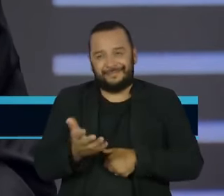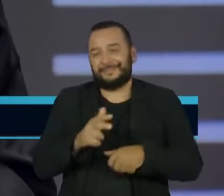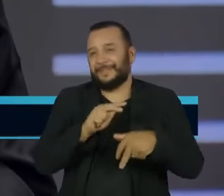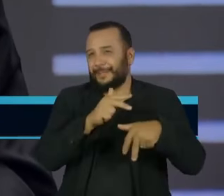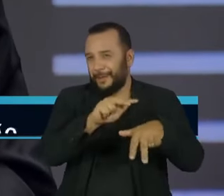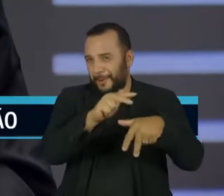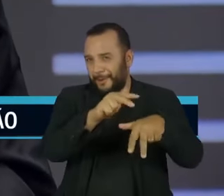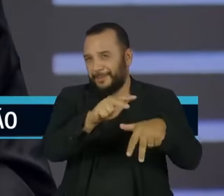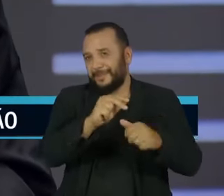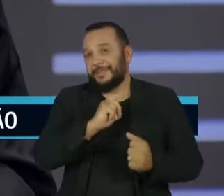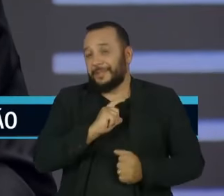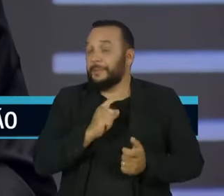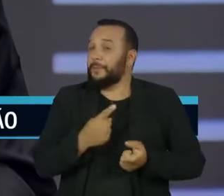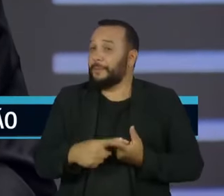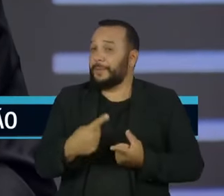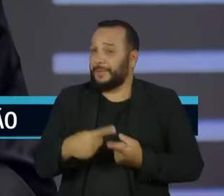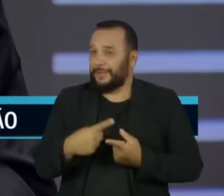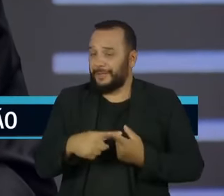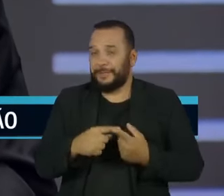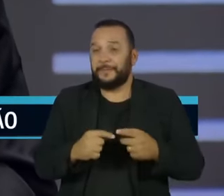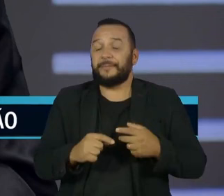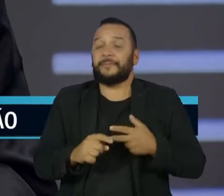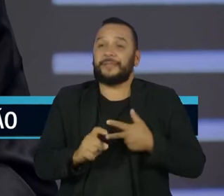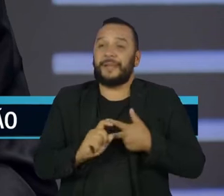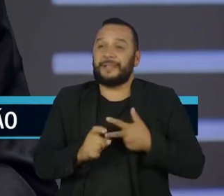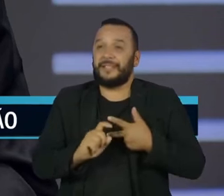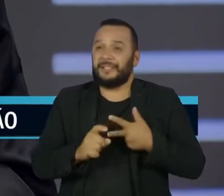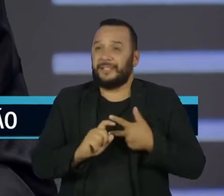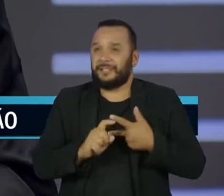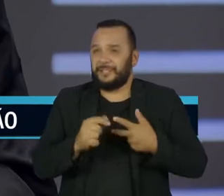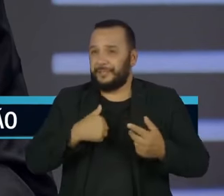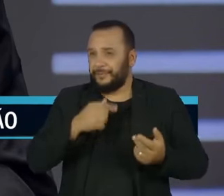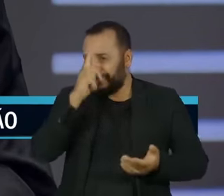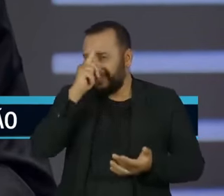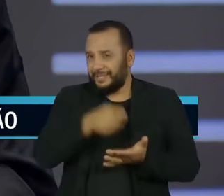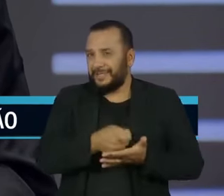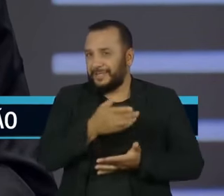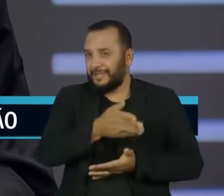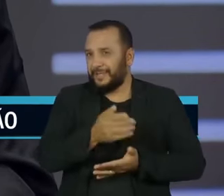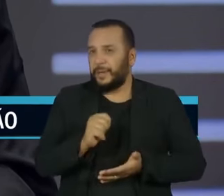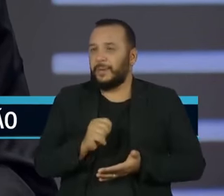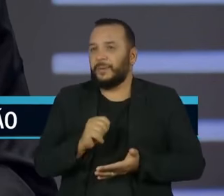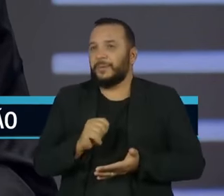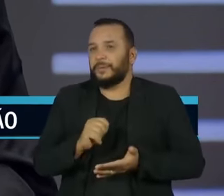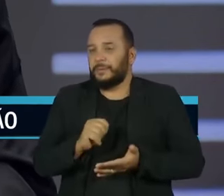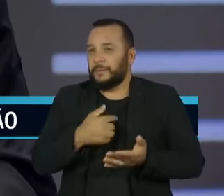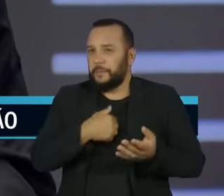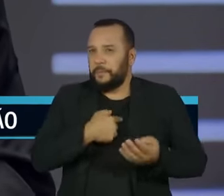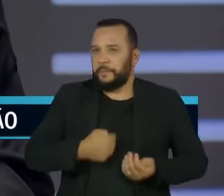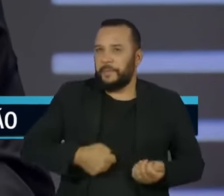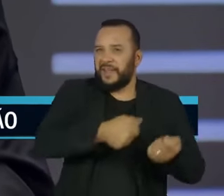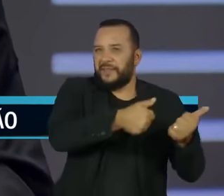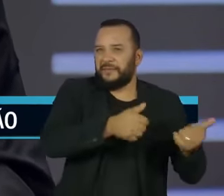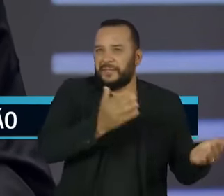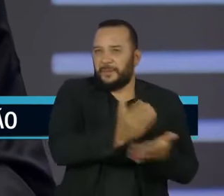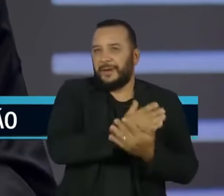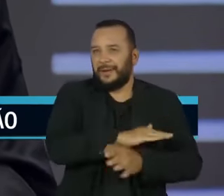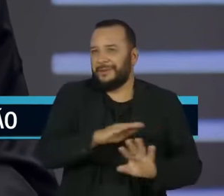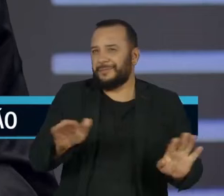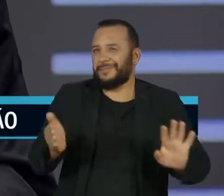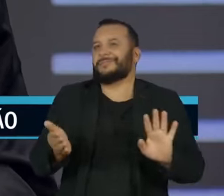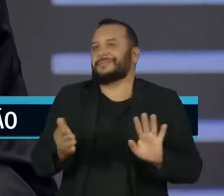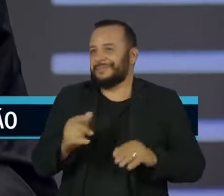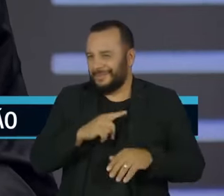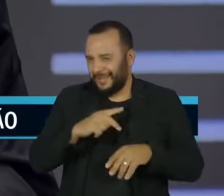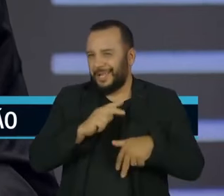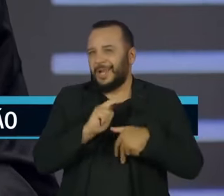a o o o legislativo tome essa atitude sendo que essa atitude de certa forma